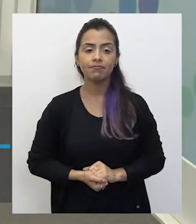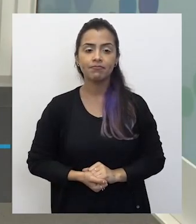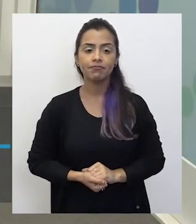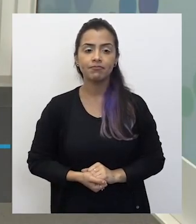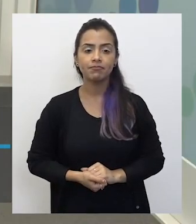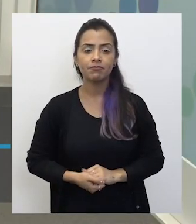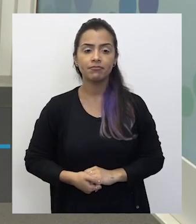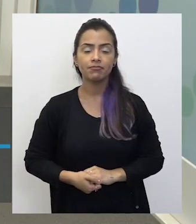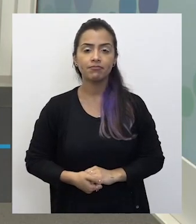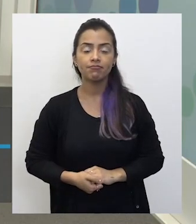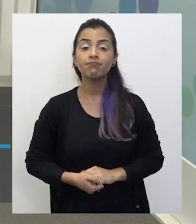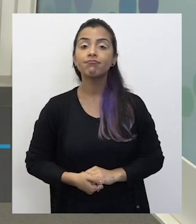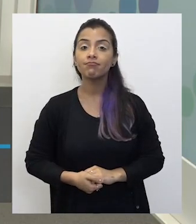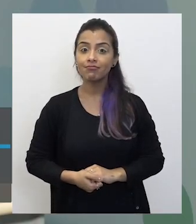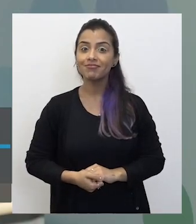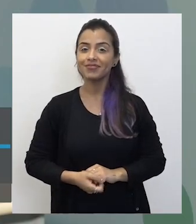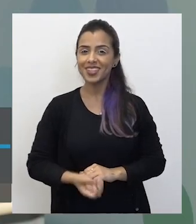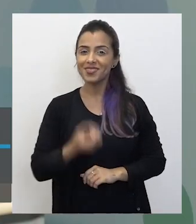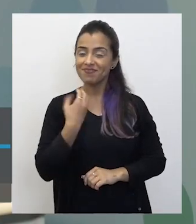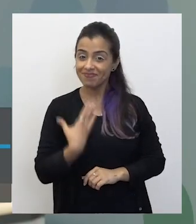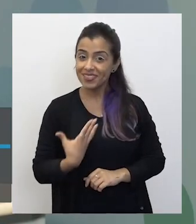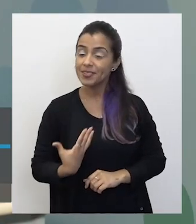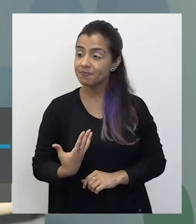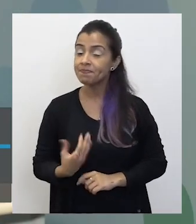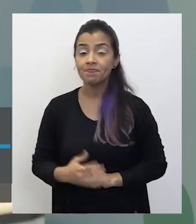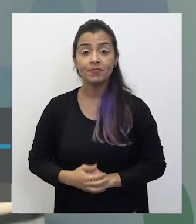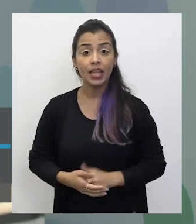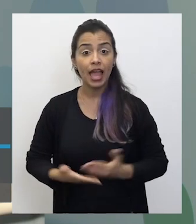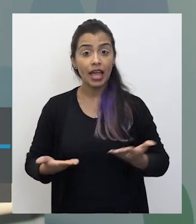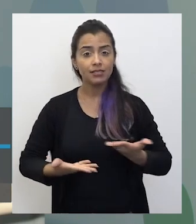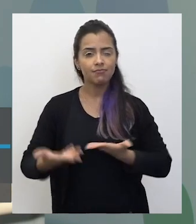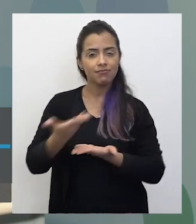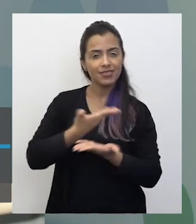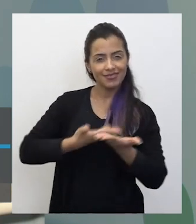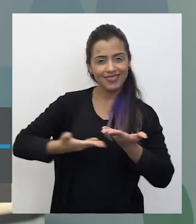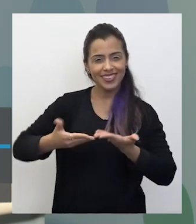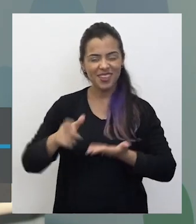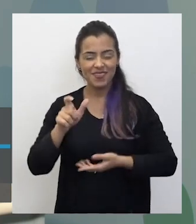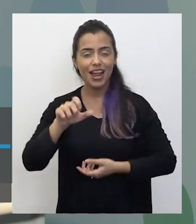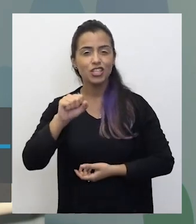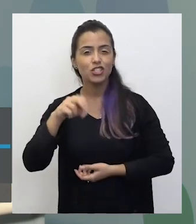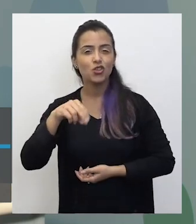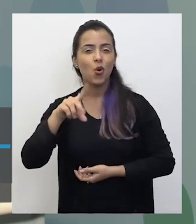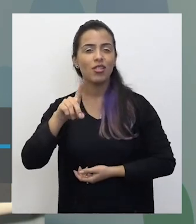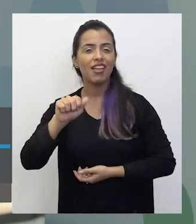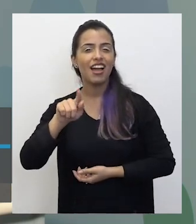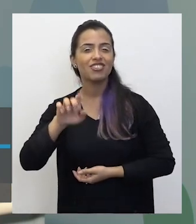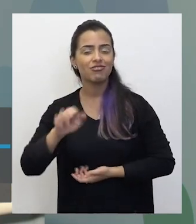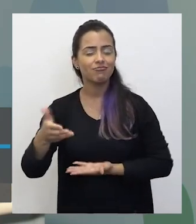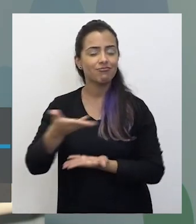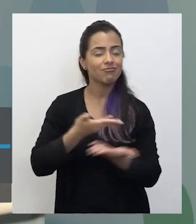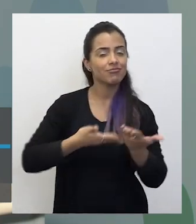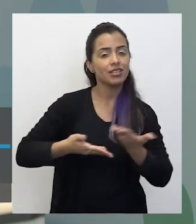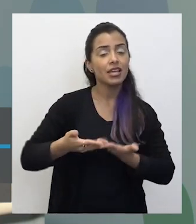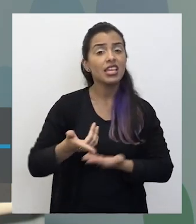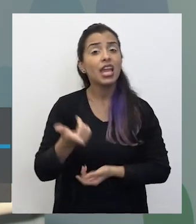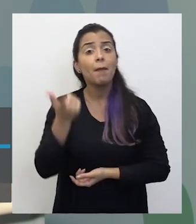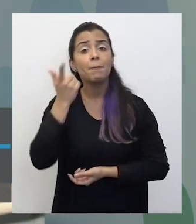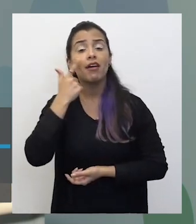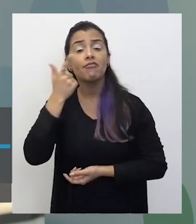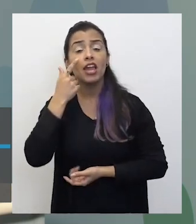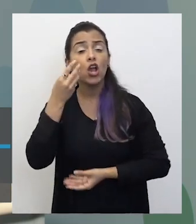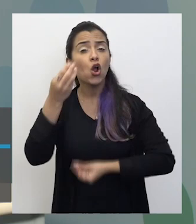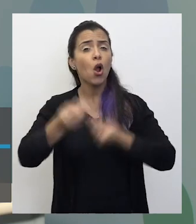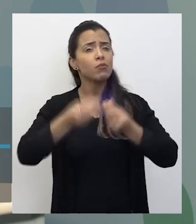professora. Pessoal, essa atividade de sondagem é uma atividade muito comum para nós da geografia, até porque ela dá gancho no nosso conteúdo